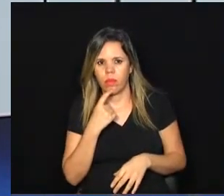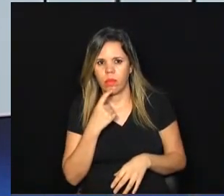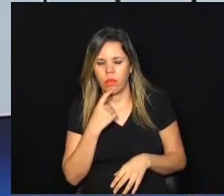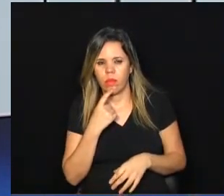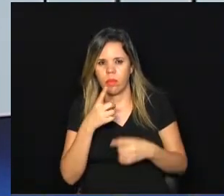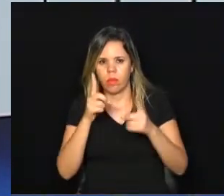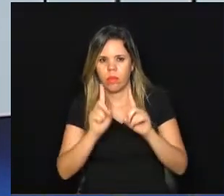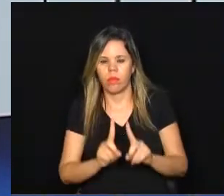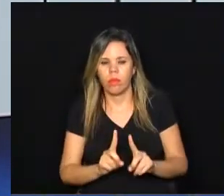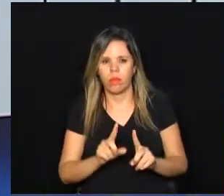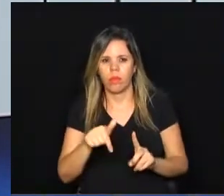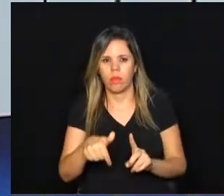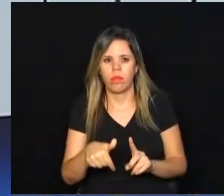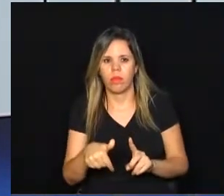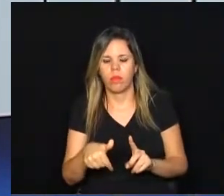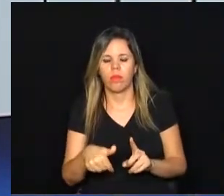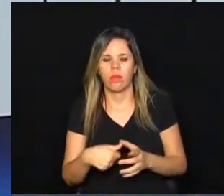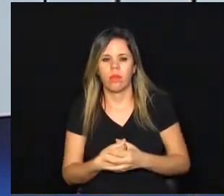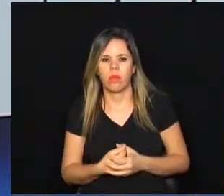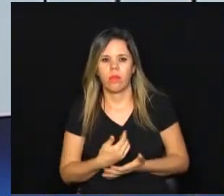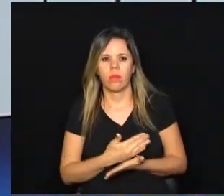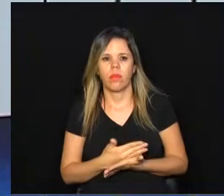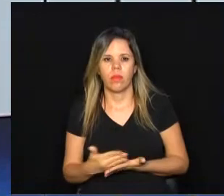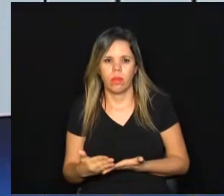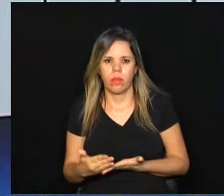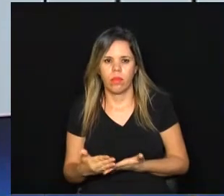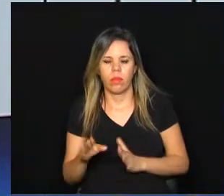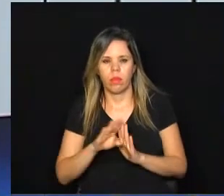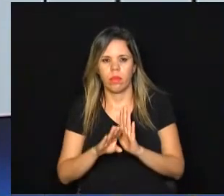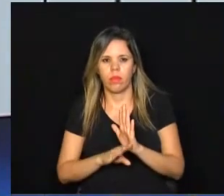com deficiência e em seguida começa então o